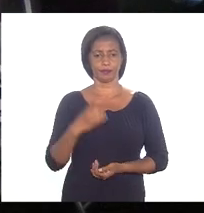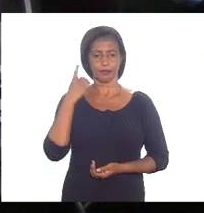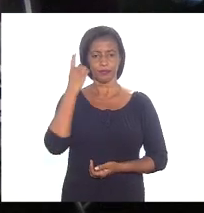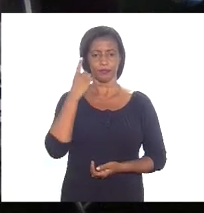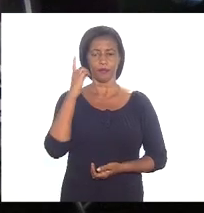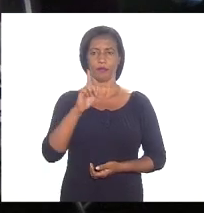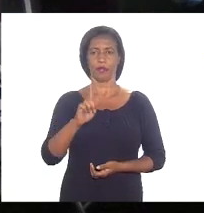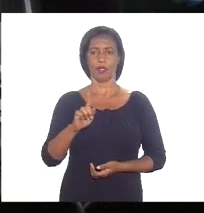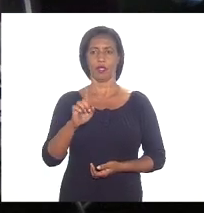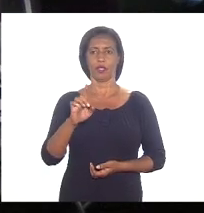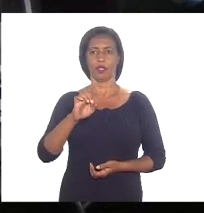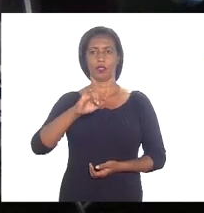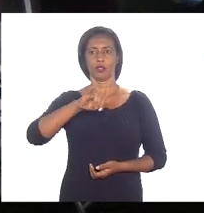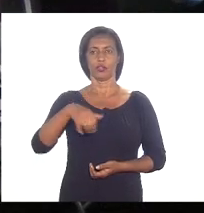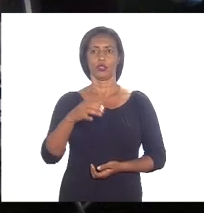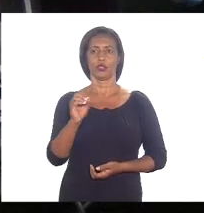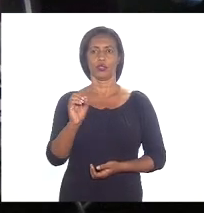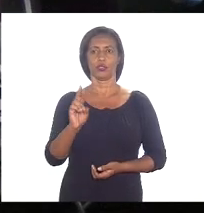Jorge Felipe Neto.